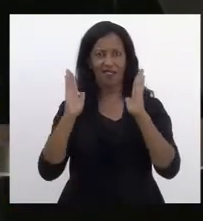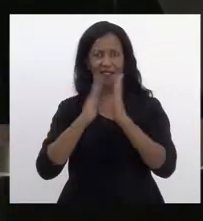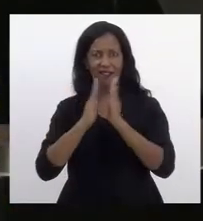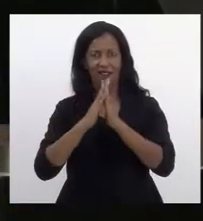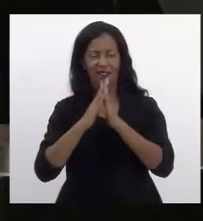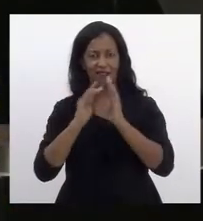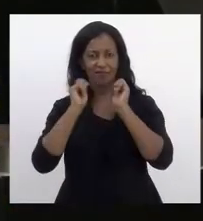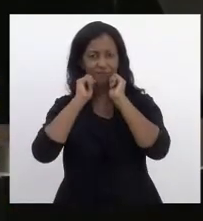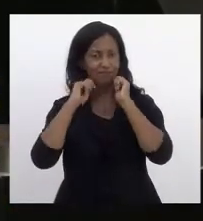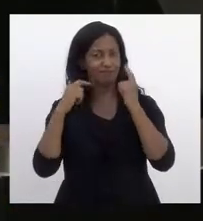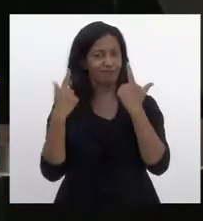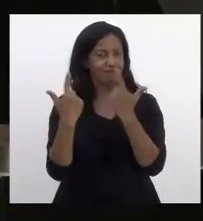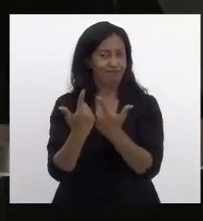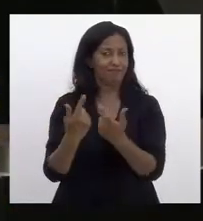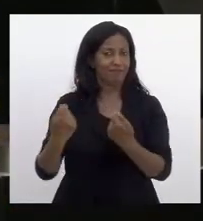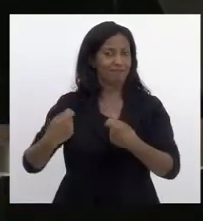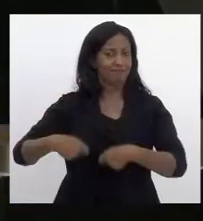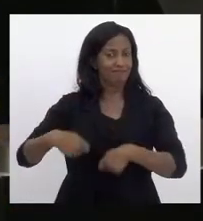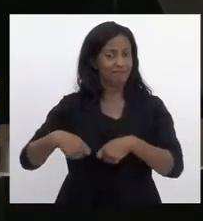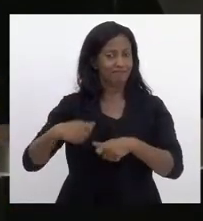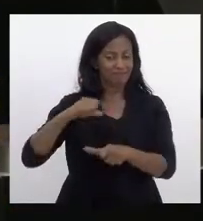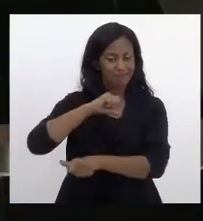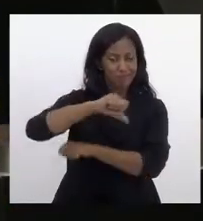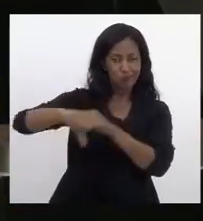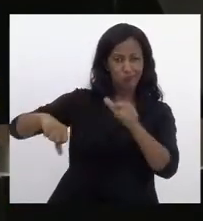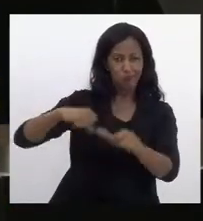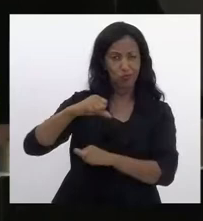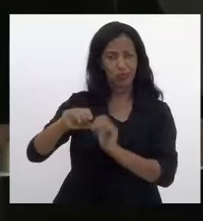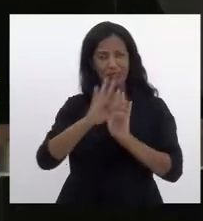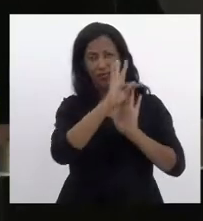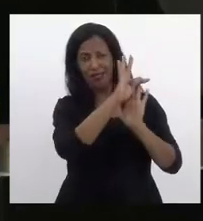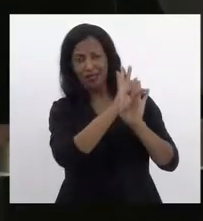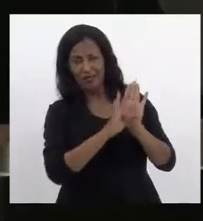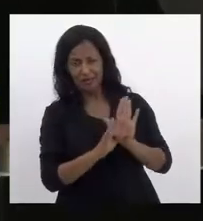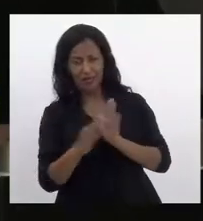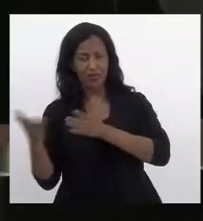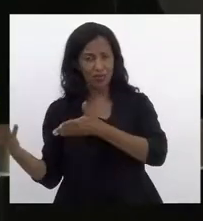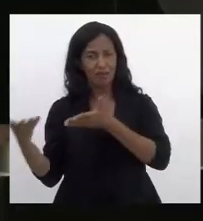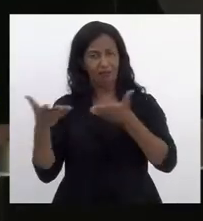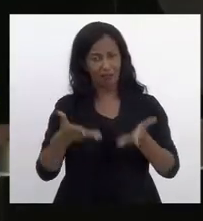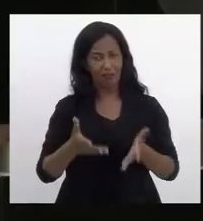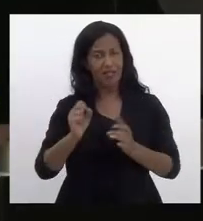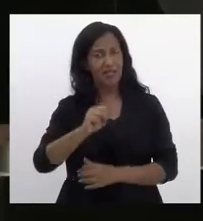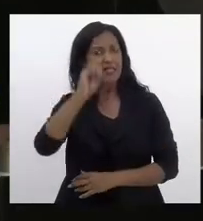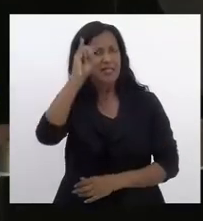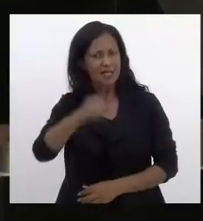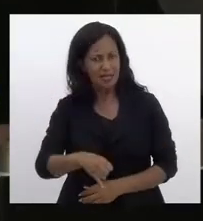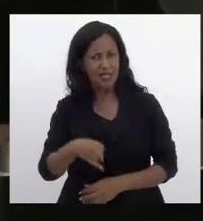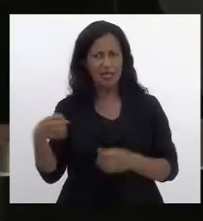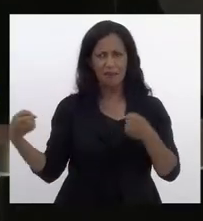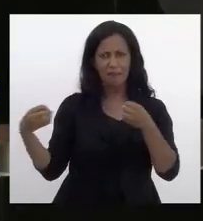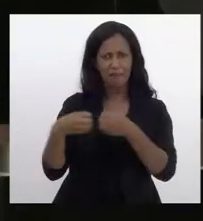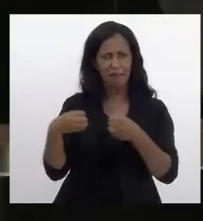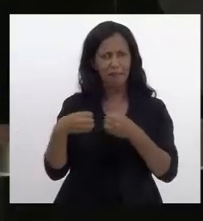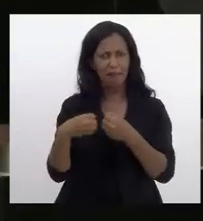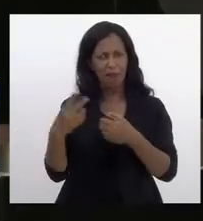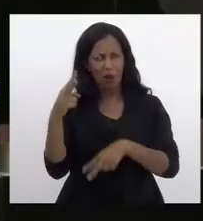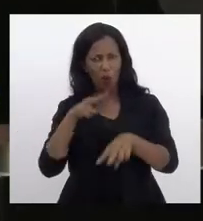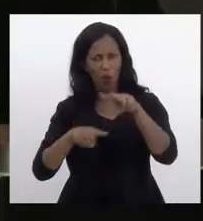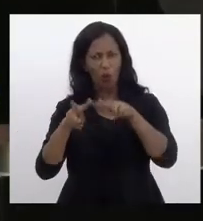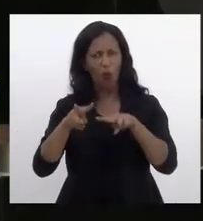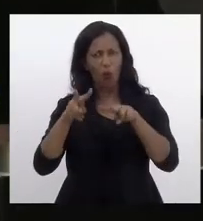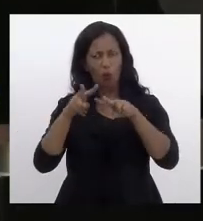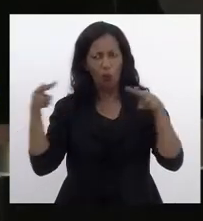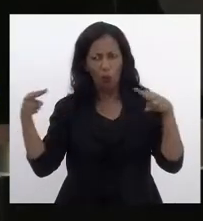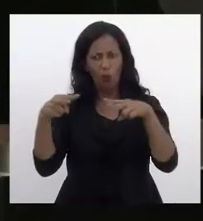Legislativa vai modificar e vai trazer, sim, próximo ao olhar da